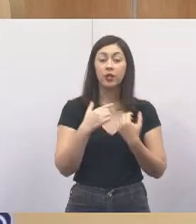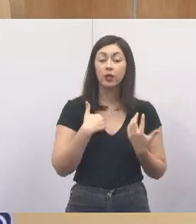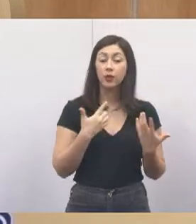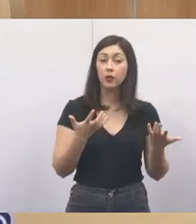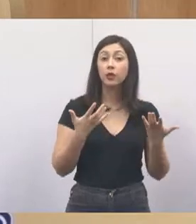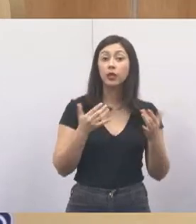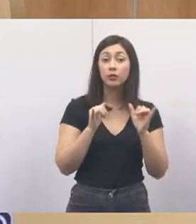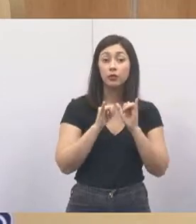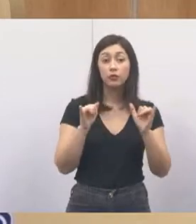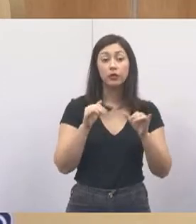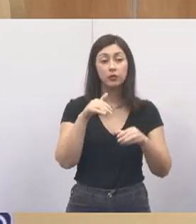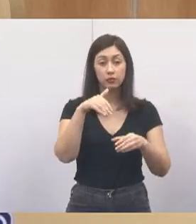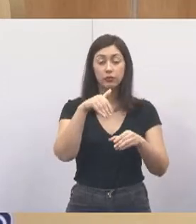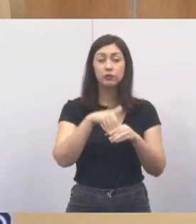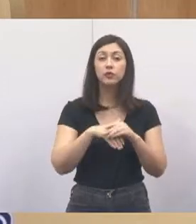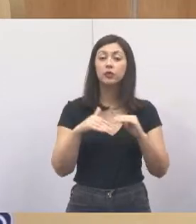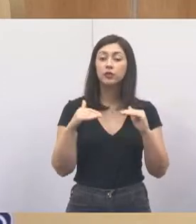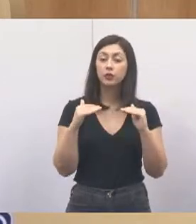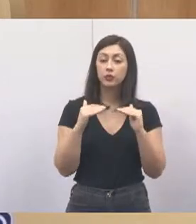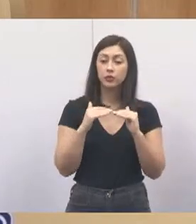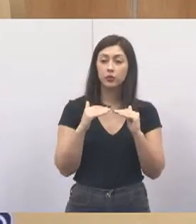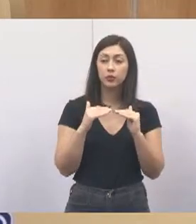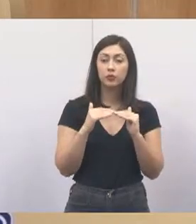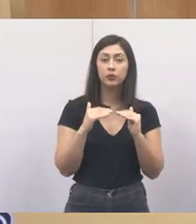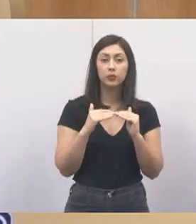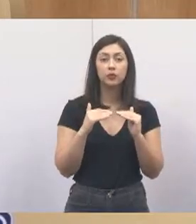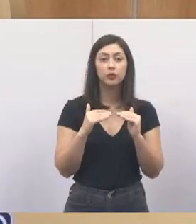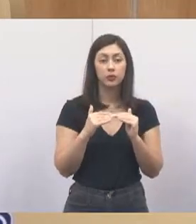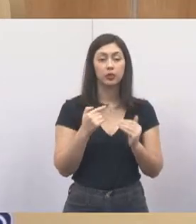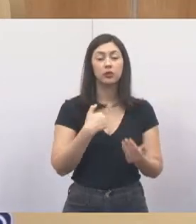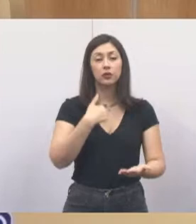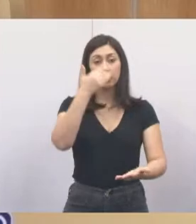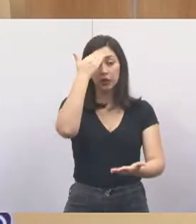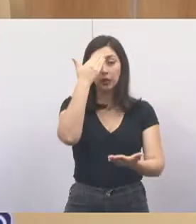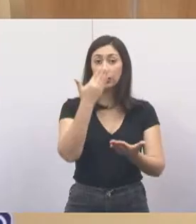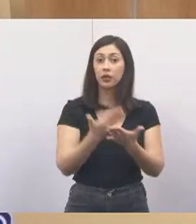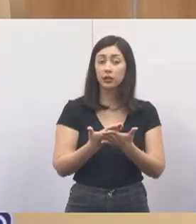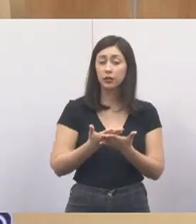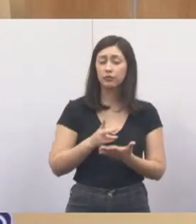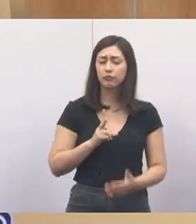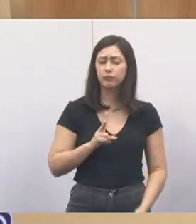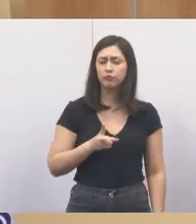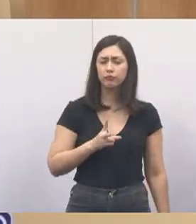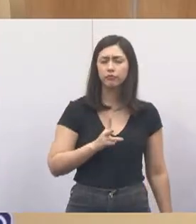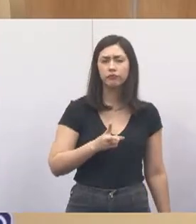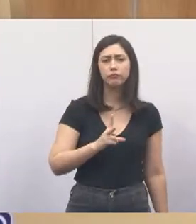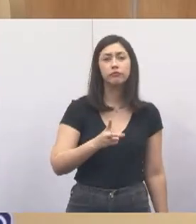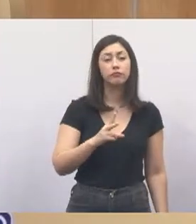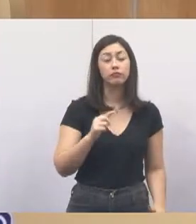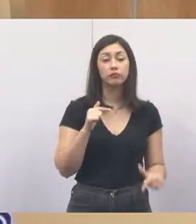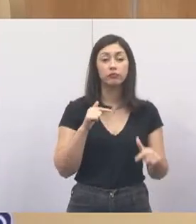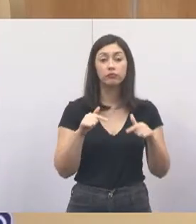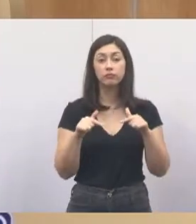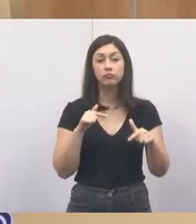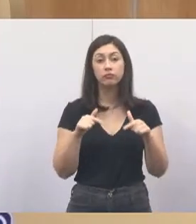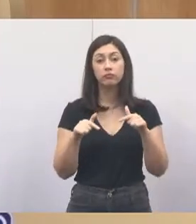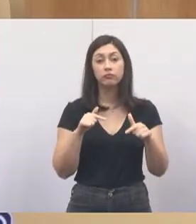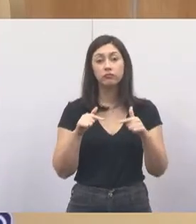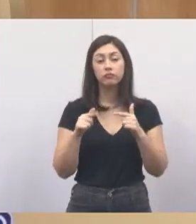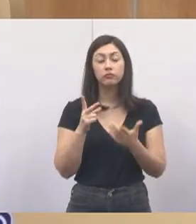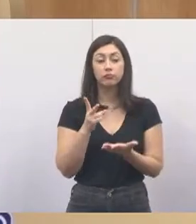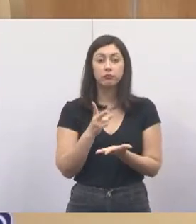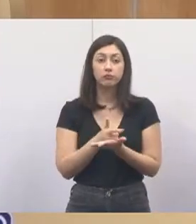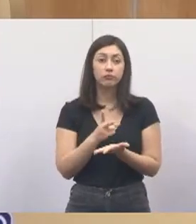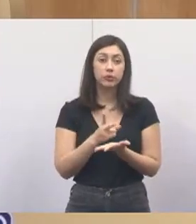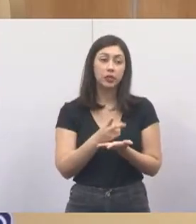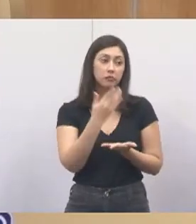dizer que meu voto vai ser favorável a esse projeto e eu acredito sempre que esses serviços, que